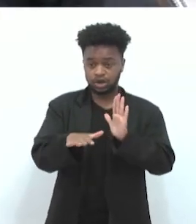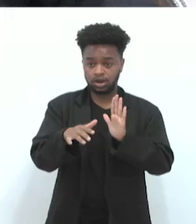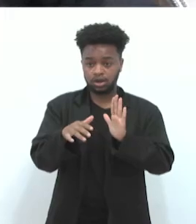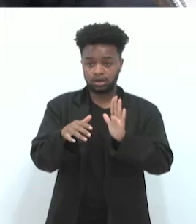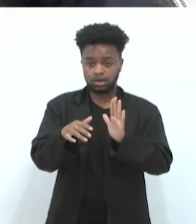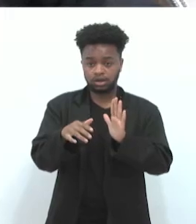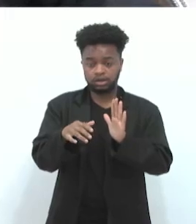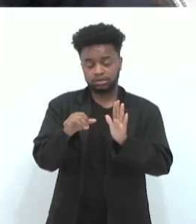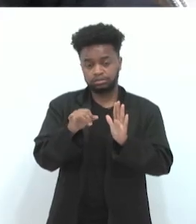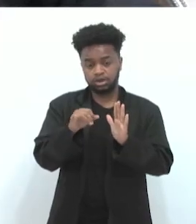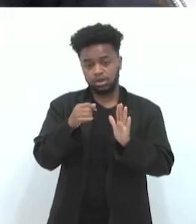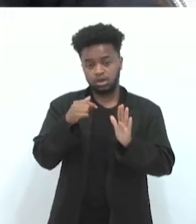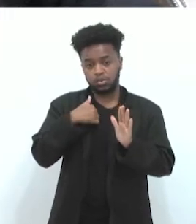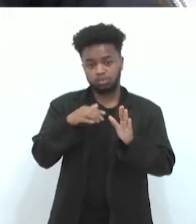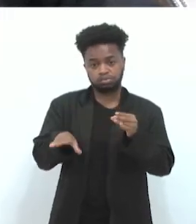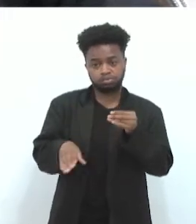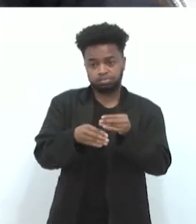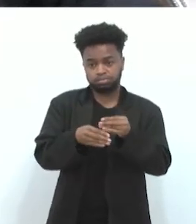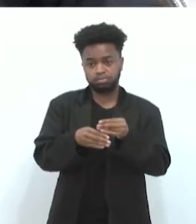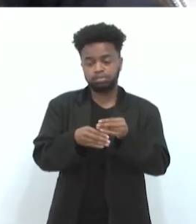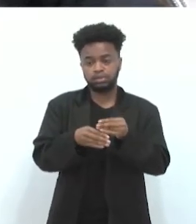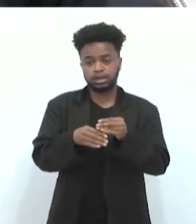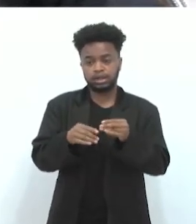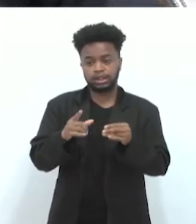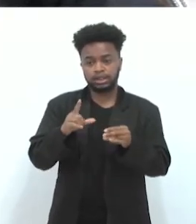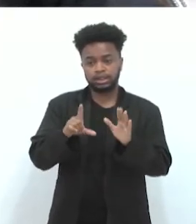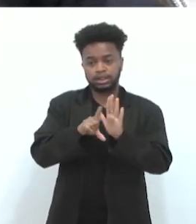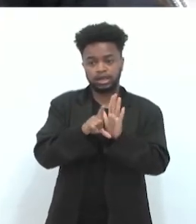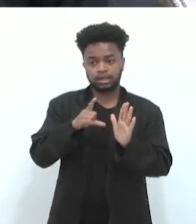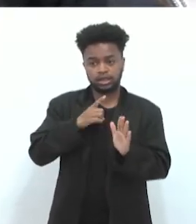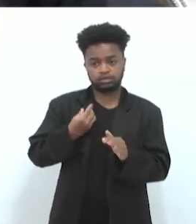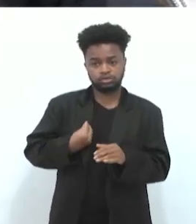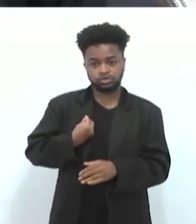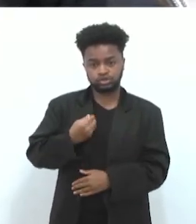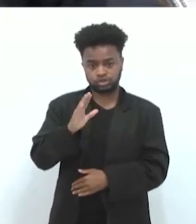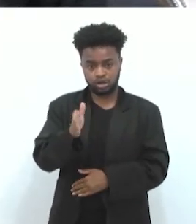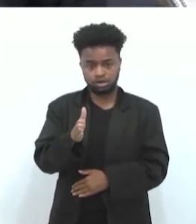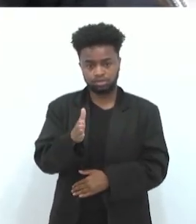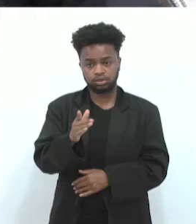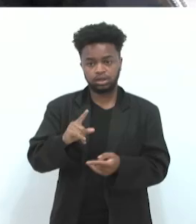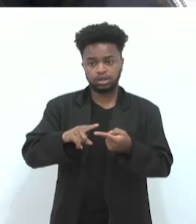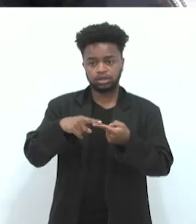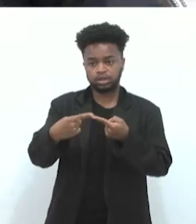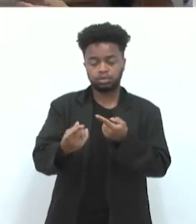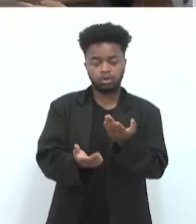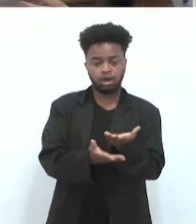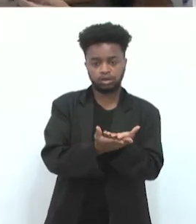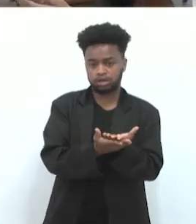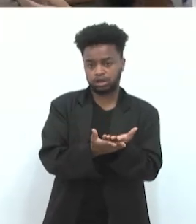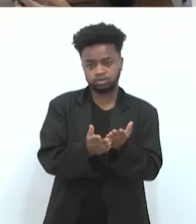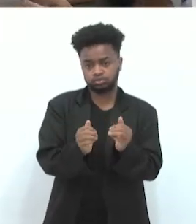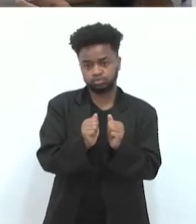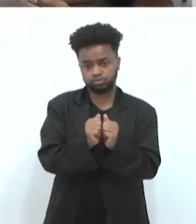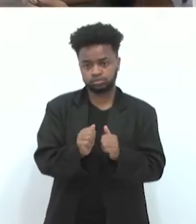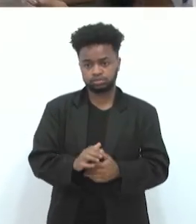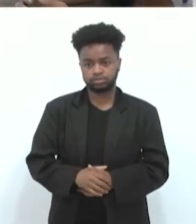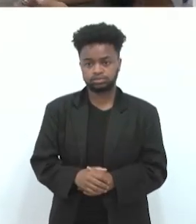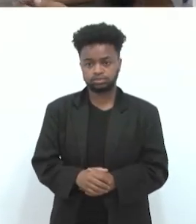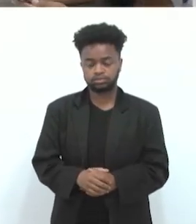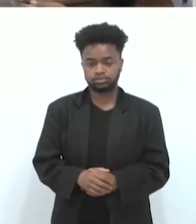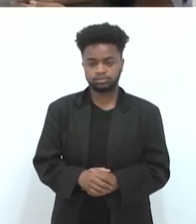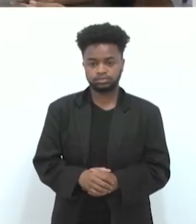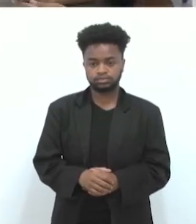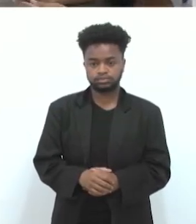leis existentes, ou projetos que estejam tramitando. A gente vai levar e faz a anexação de um com o outro.